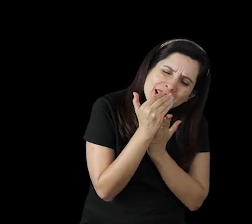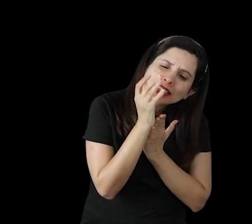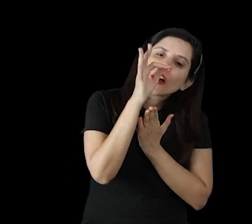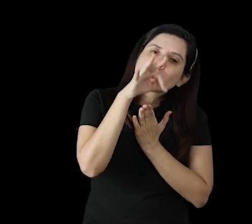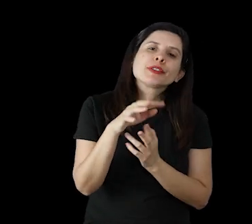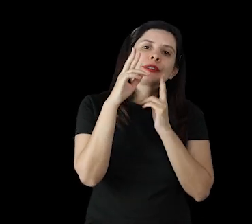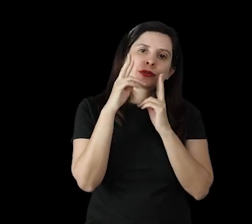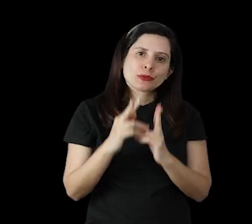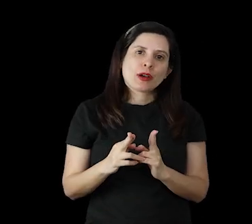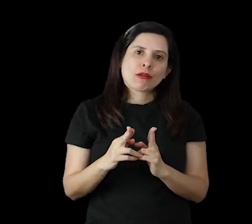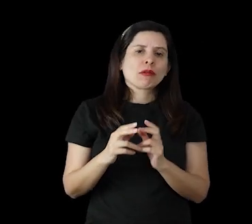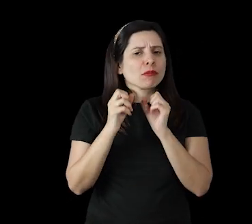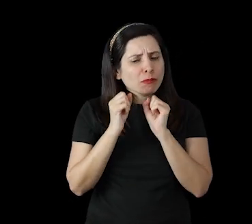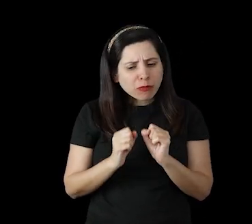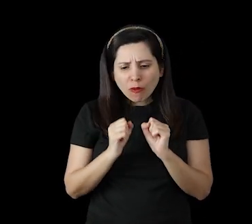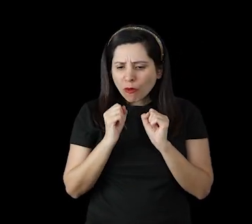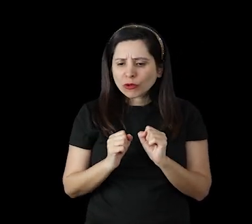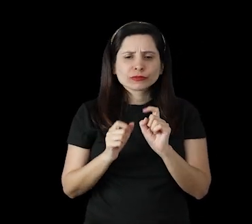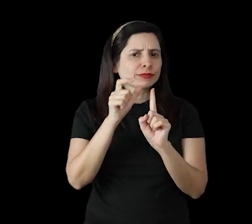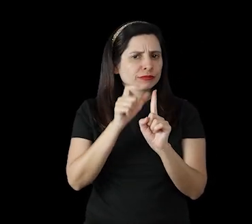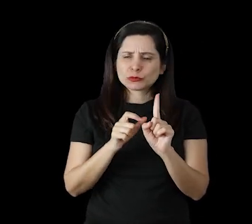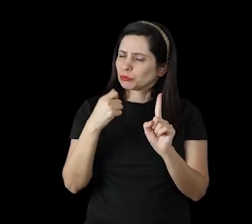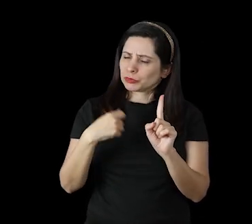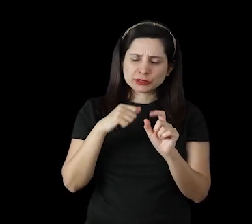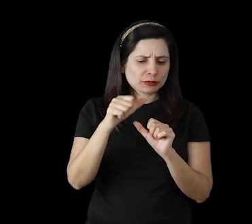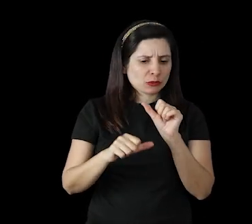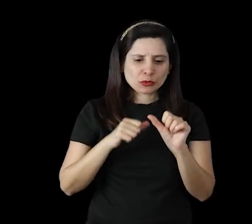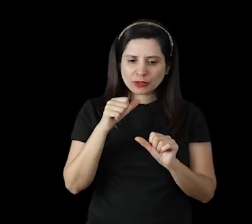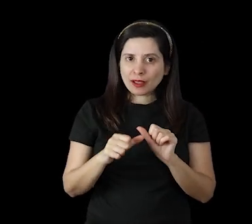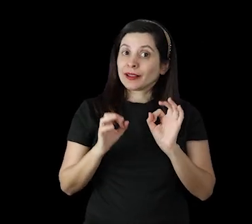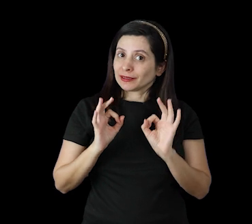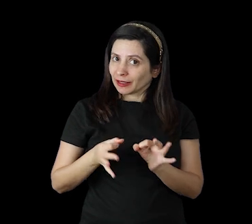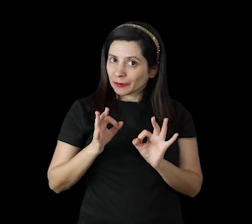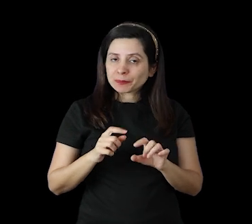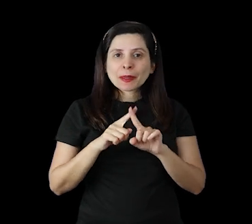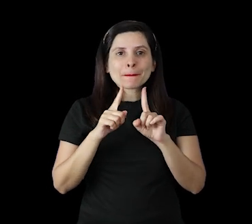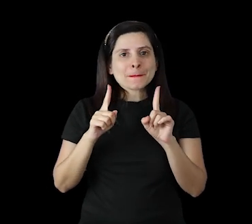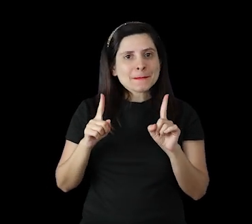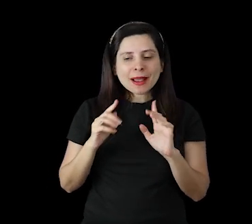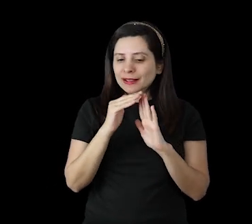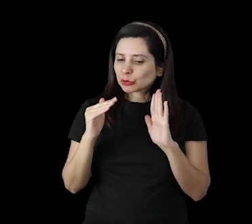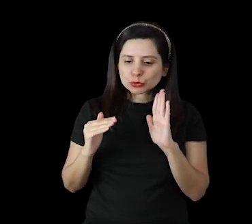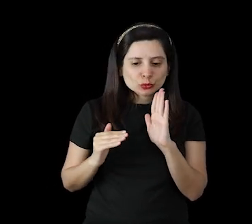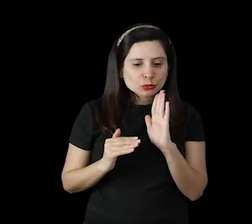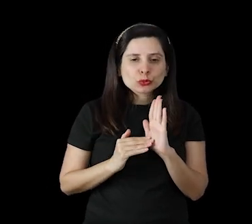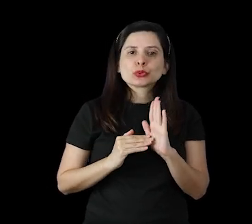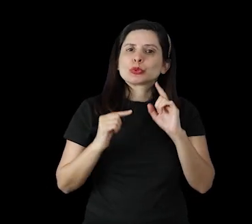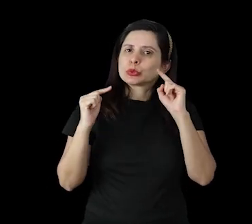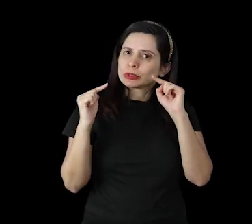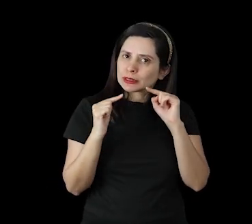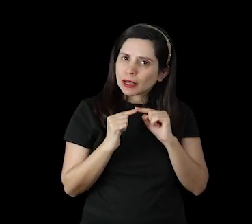ter personagens num núcleo que nem todo mundo precisa mudar, né? Mas tudo está ali